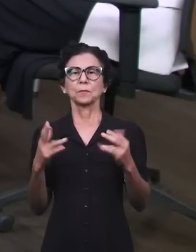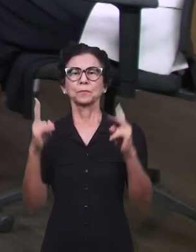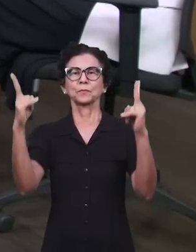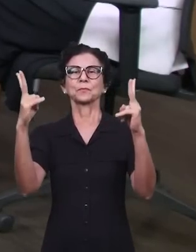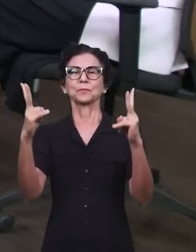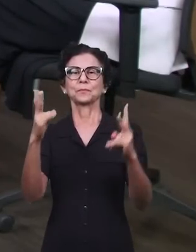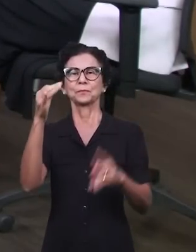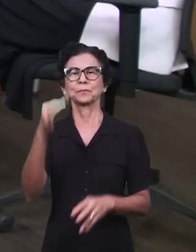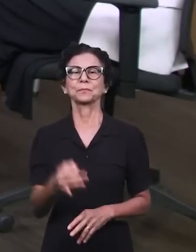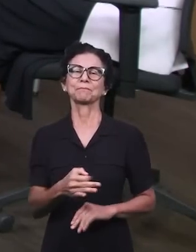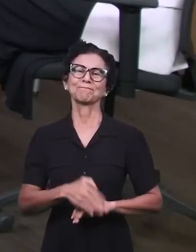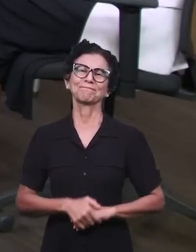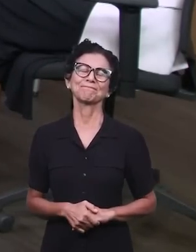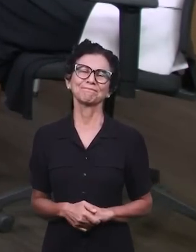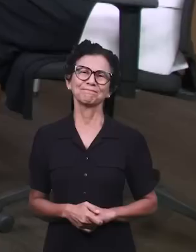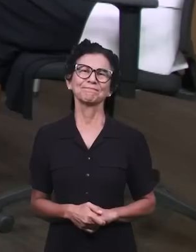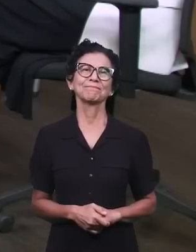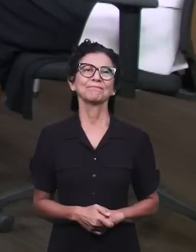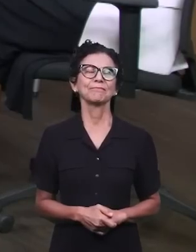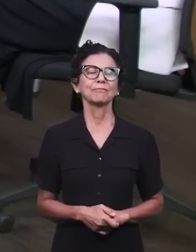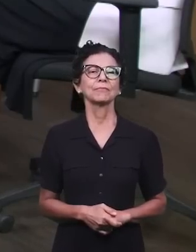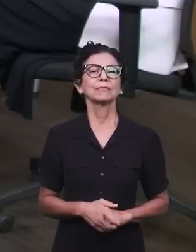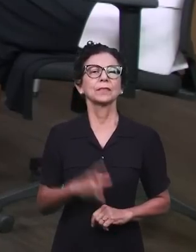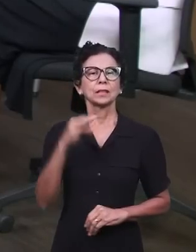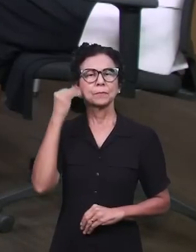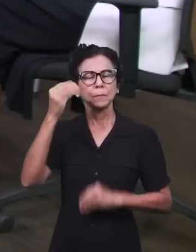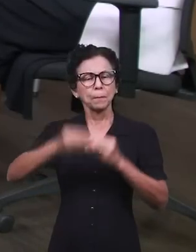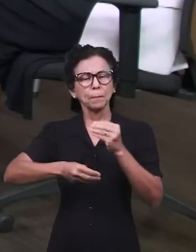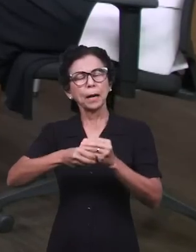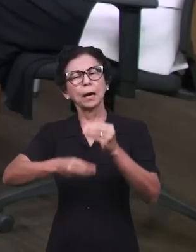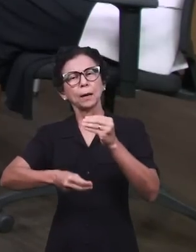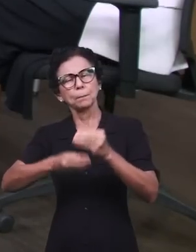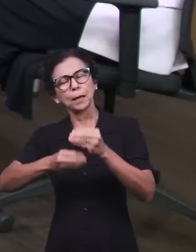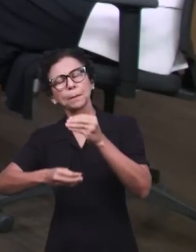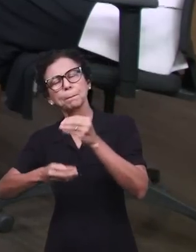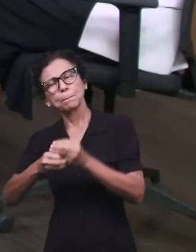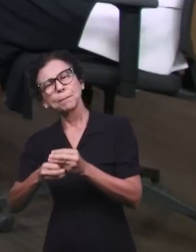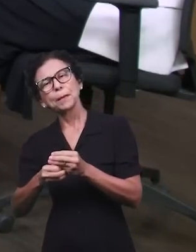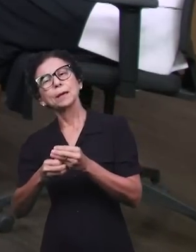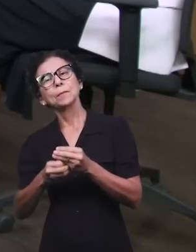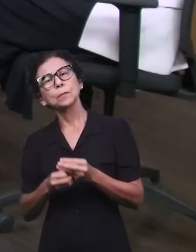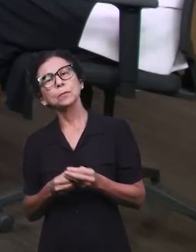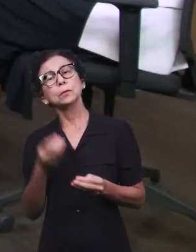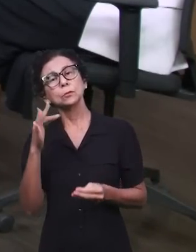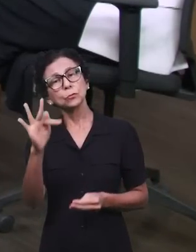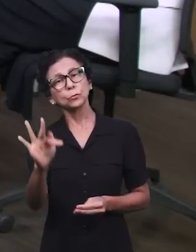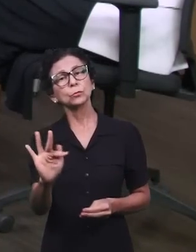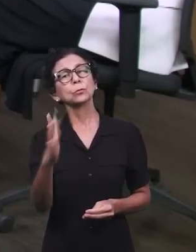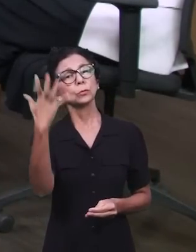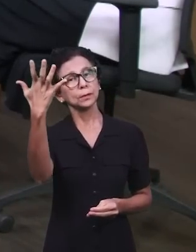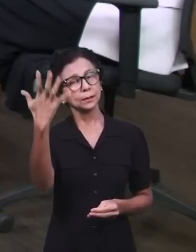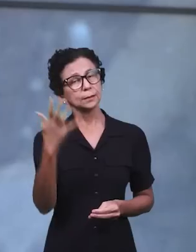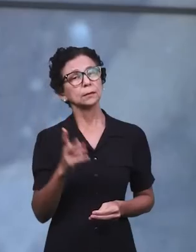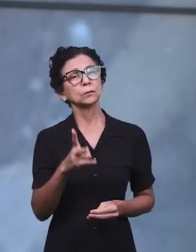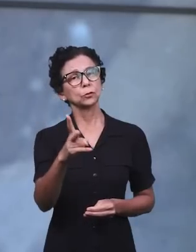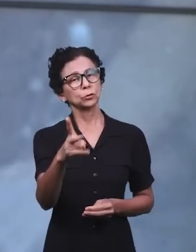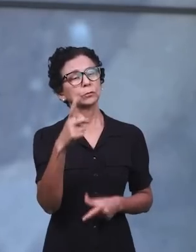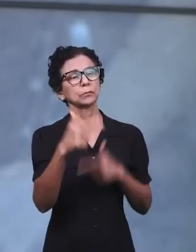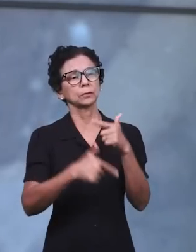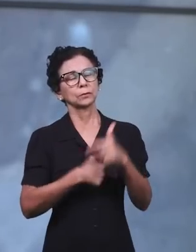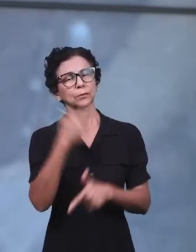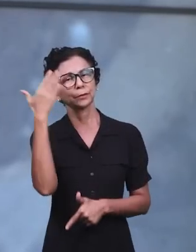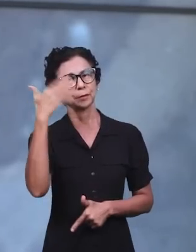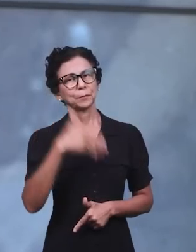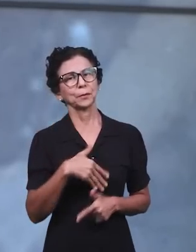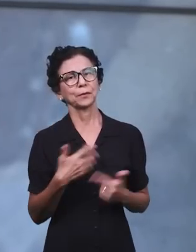vitória. Mais uma experiência que vai fortalecer você mais ainda para o que vem pela frente, para o futuro, para as lutas e tudo mais,